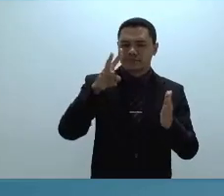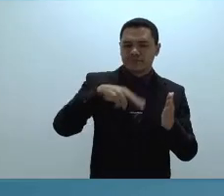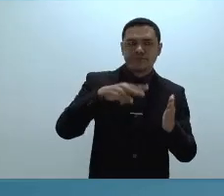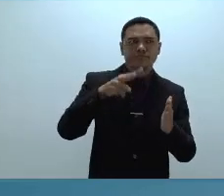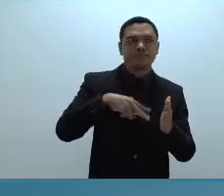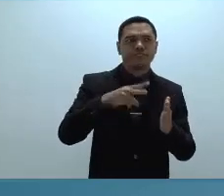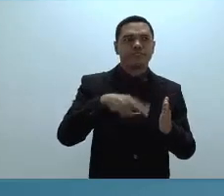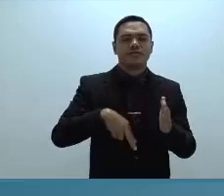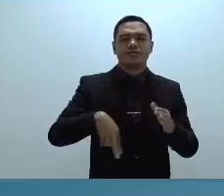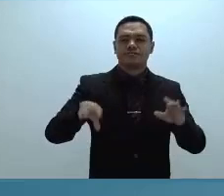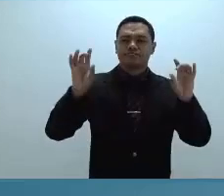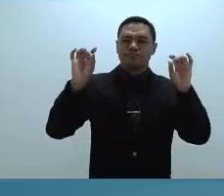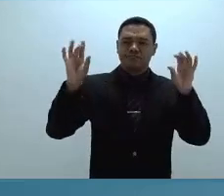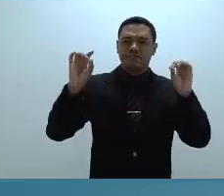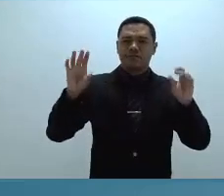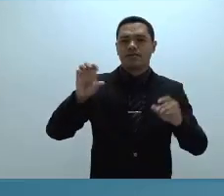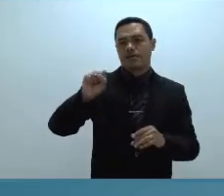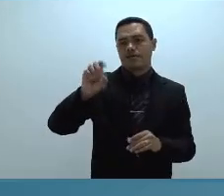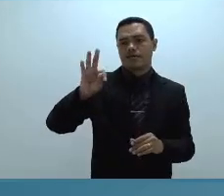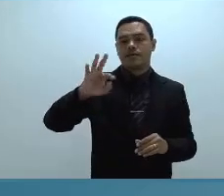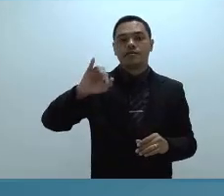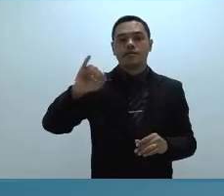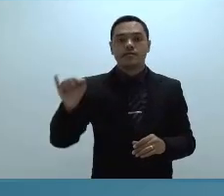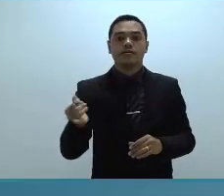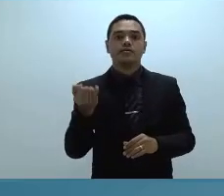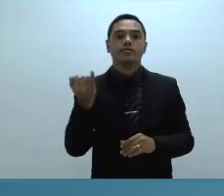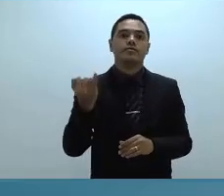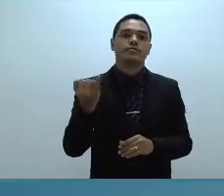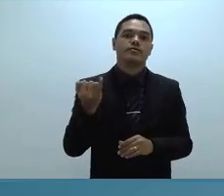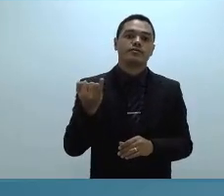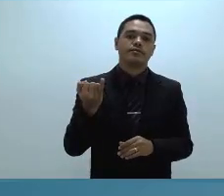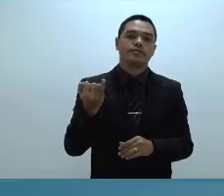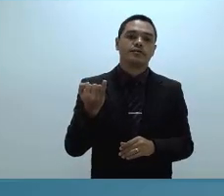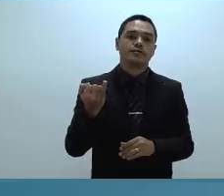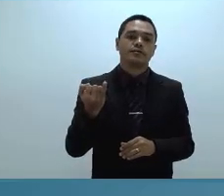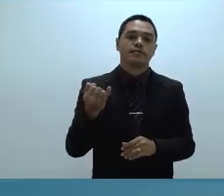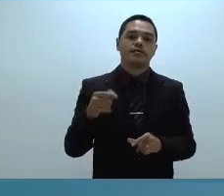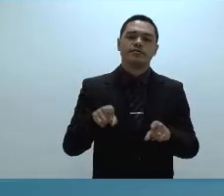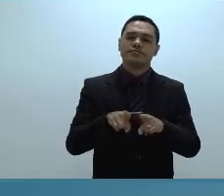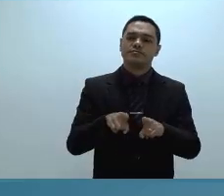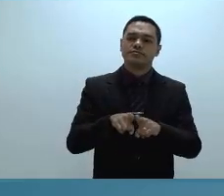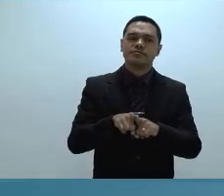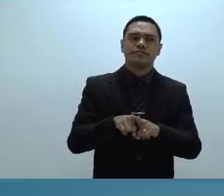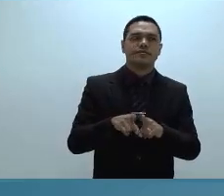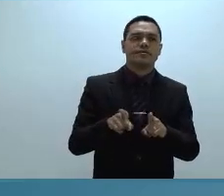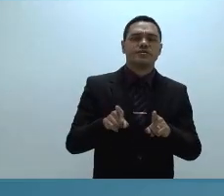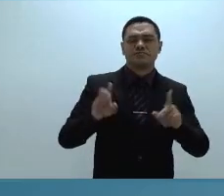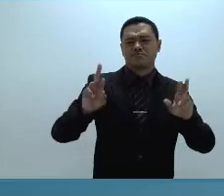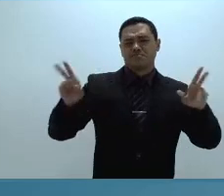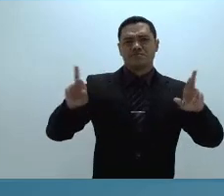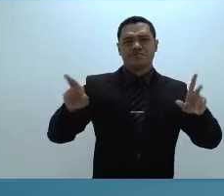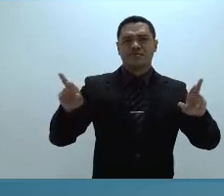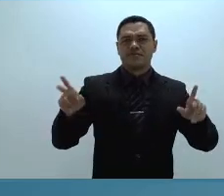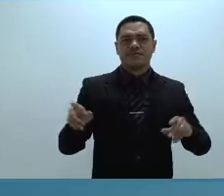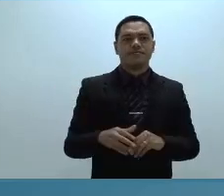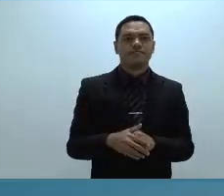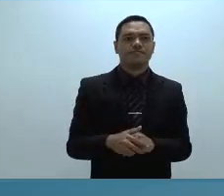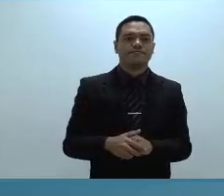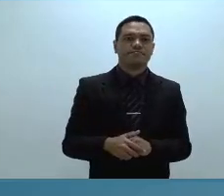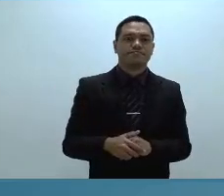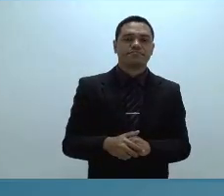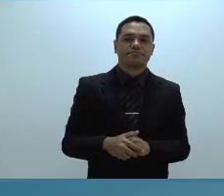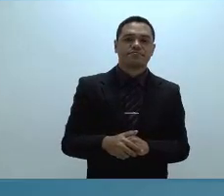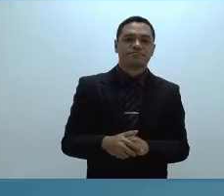Corte Especial do STJ, tão somente analisou demanda específica com circunstâncias distintas. E,